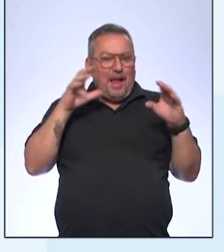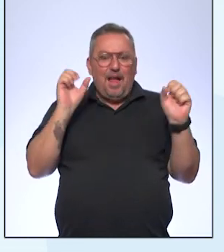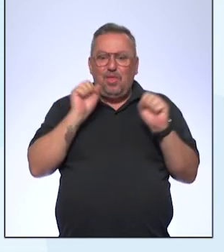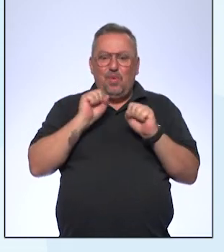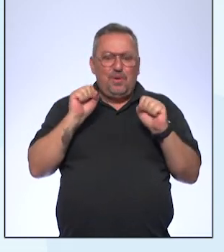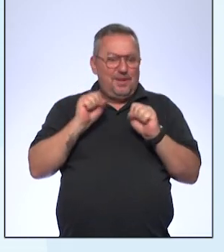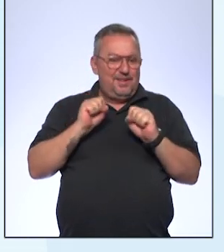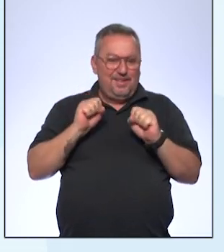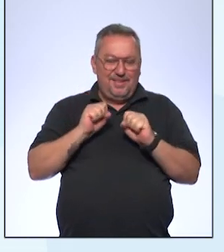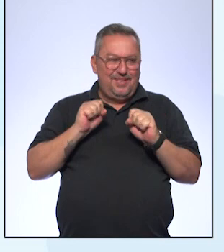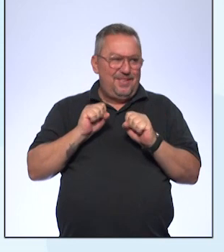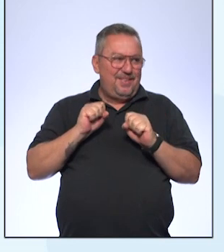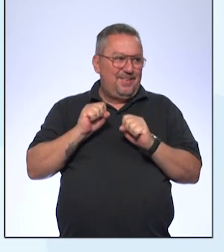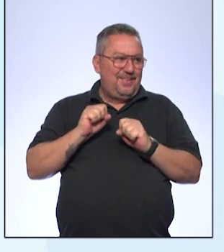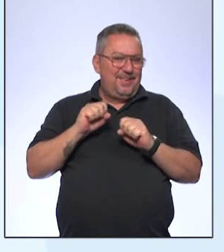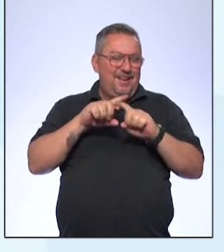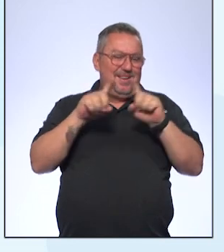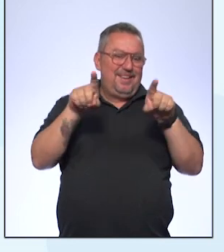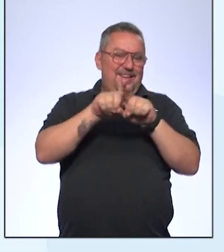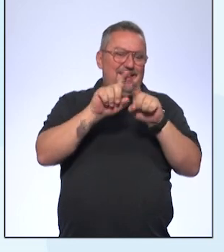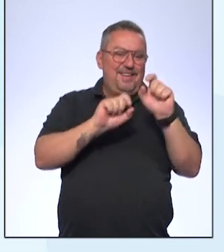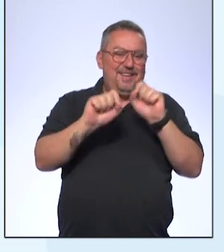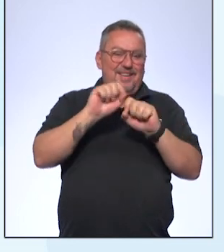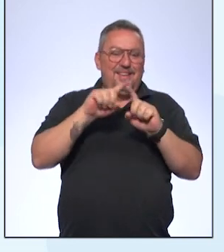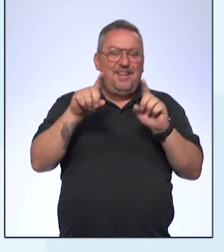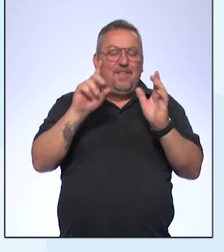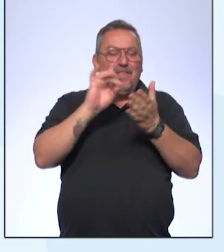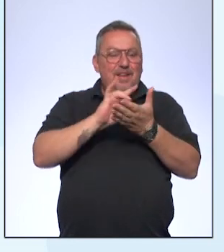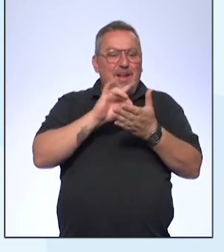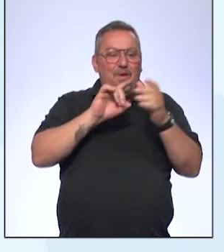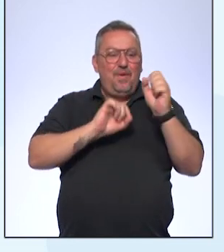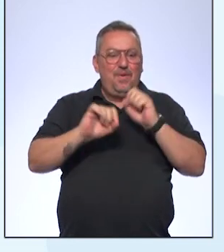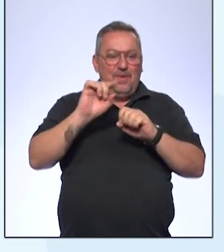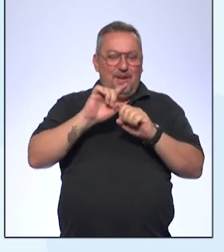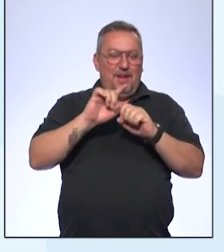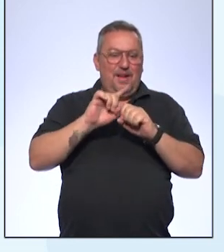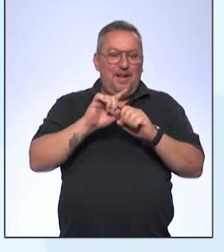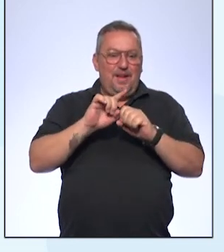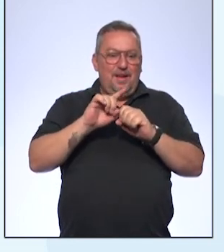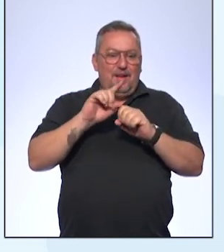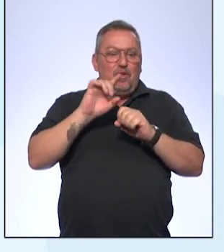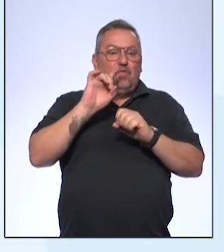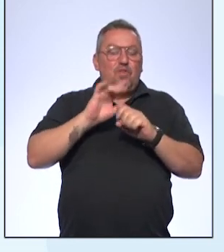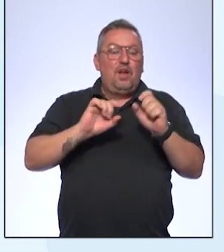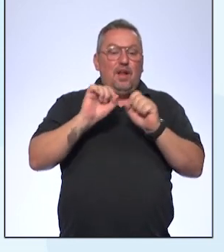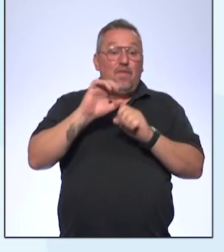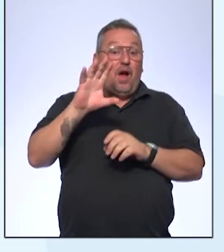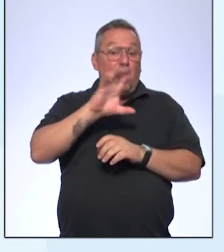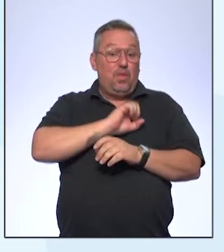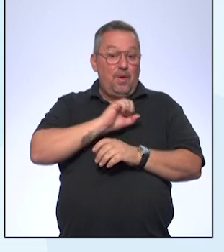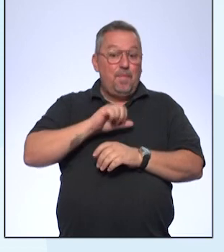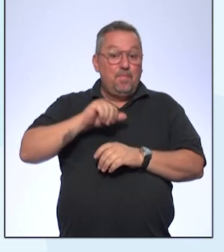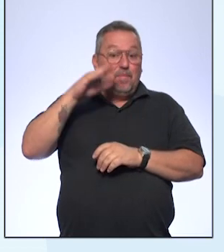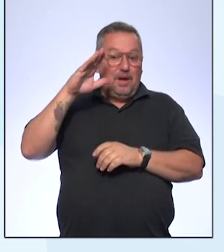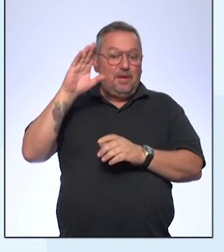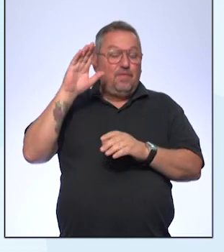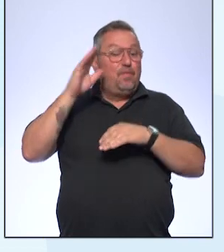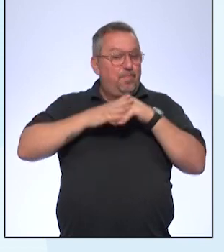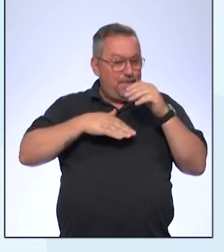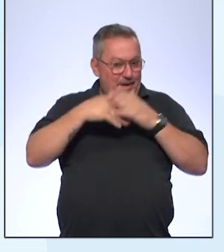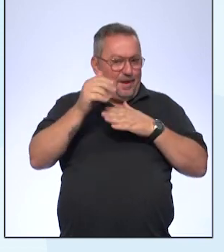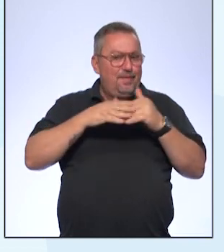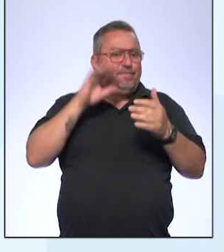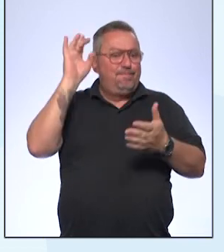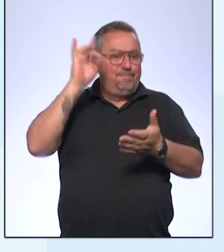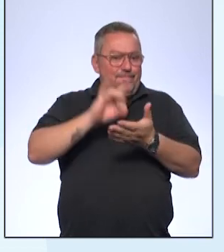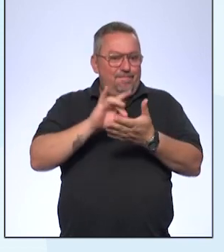adorando essa, essa na verdade, pesquisa, acho que elas, né, vão... É. Só que elas vão adorar mais se isso for para a prática. É,